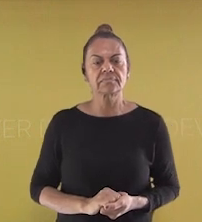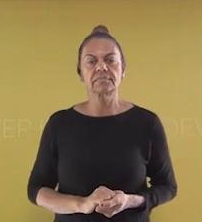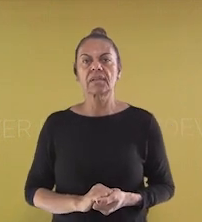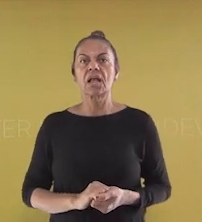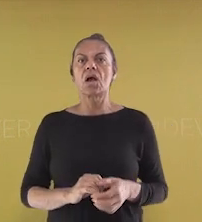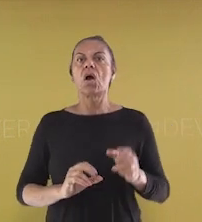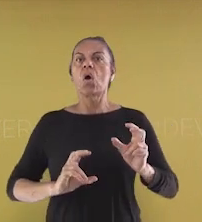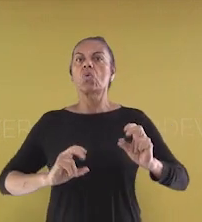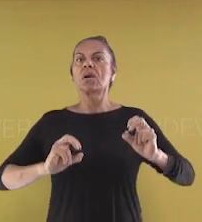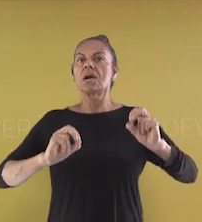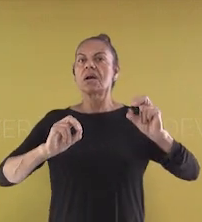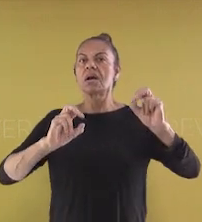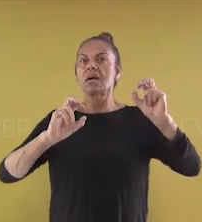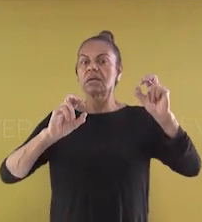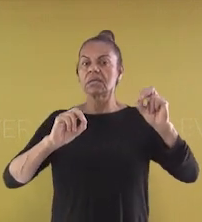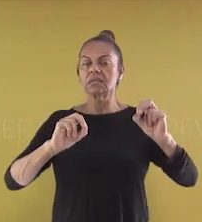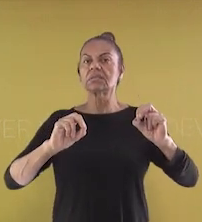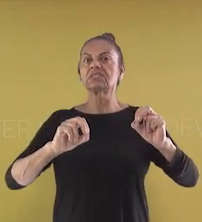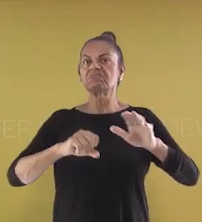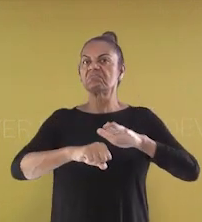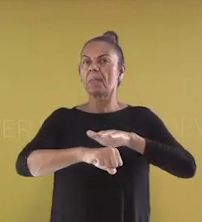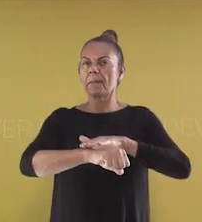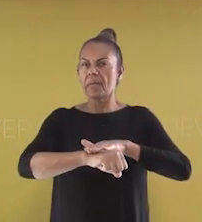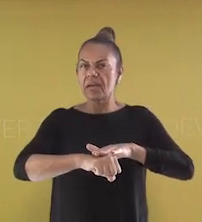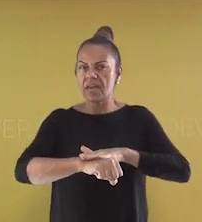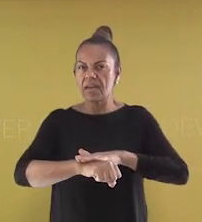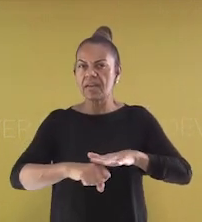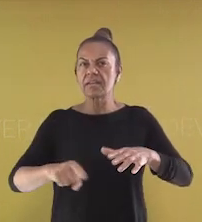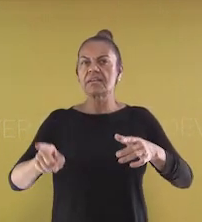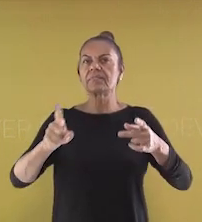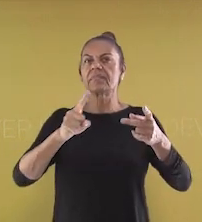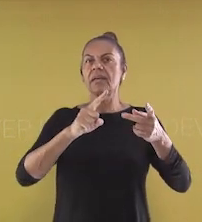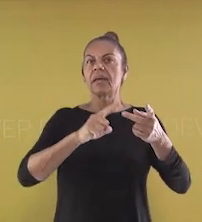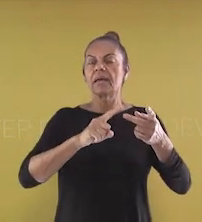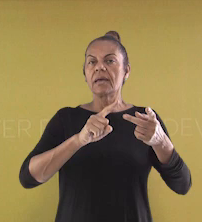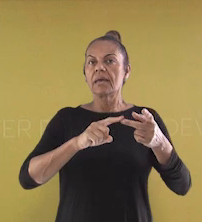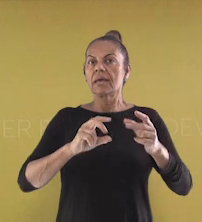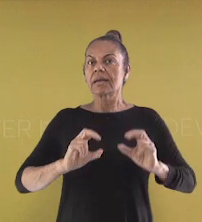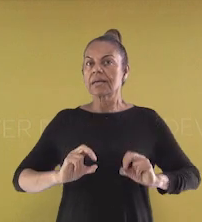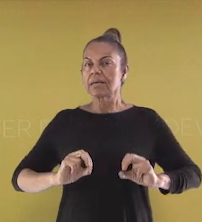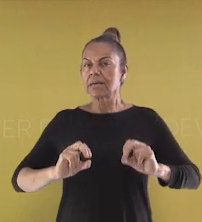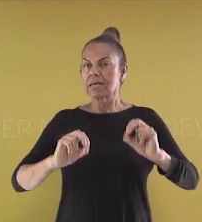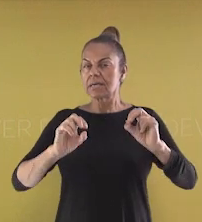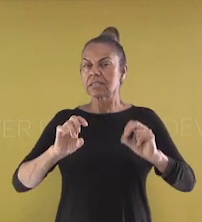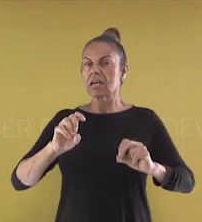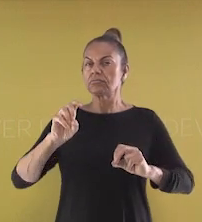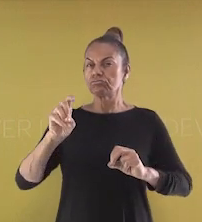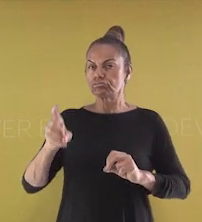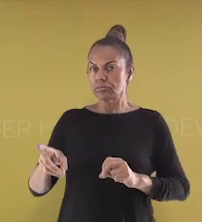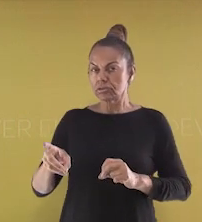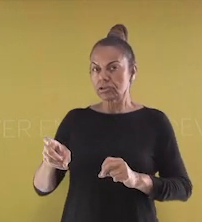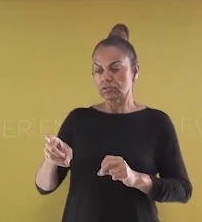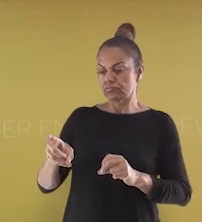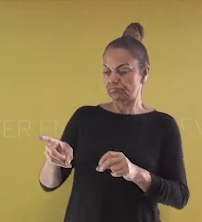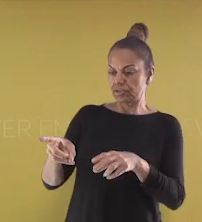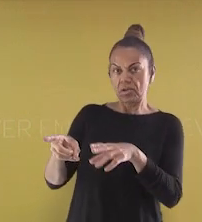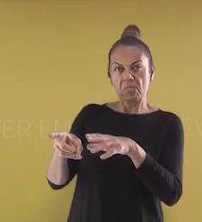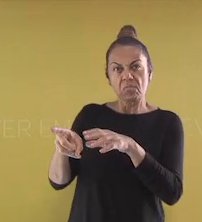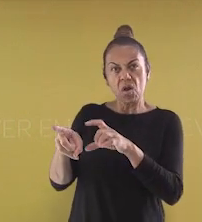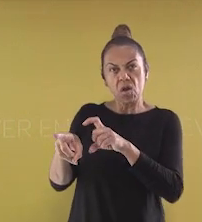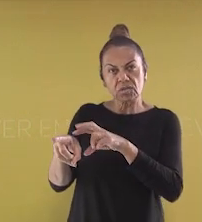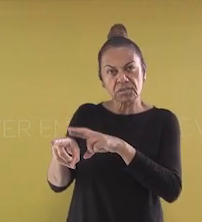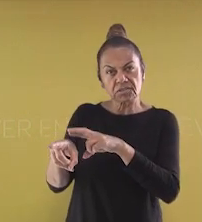de Câncer, foram o de pele, câncer de próstata e câncer de mama. O